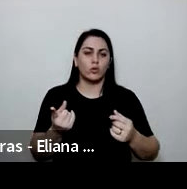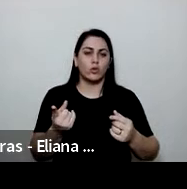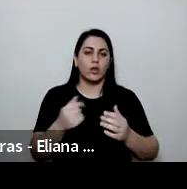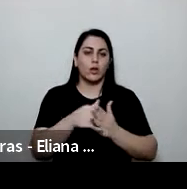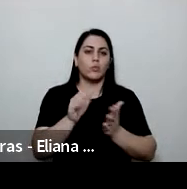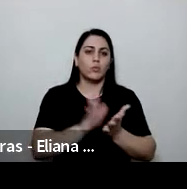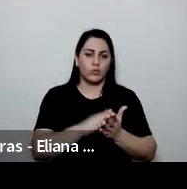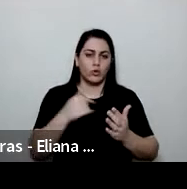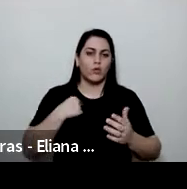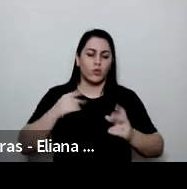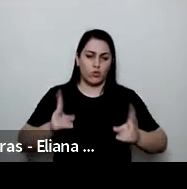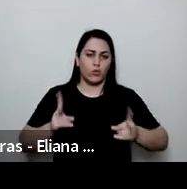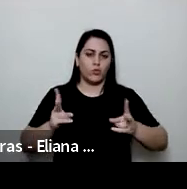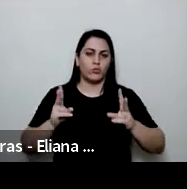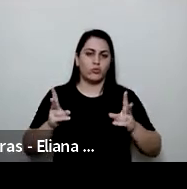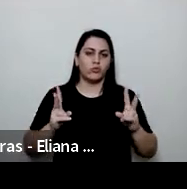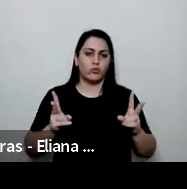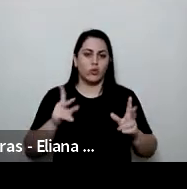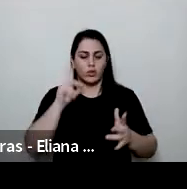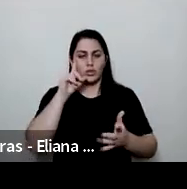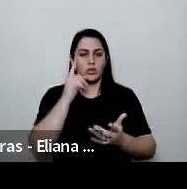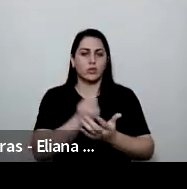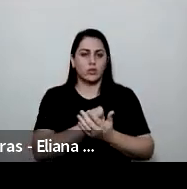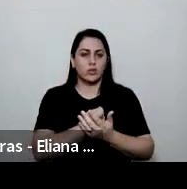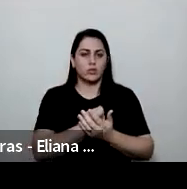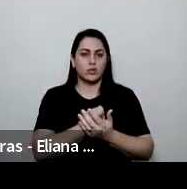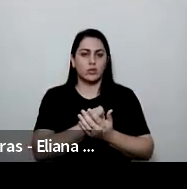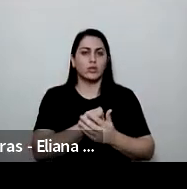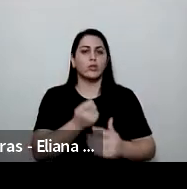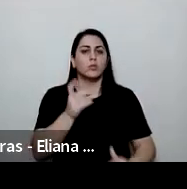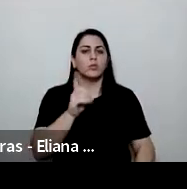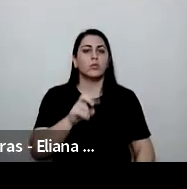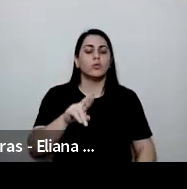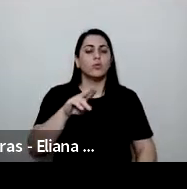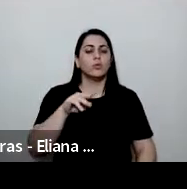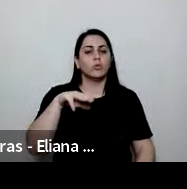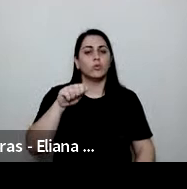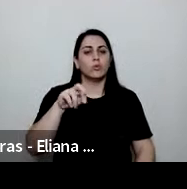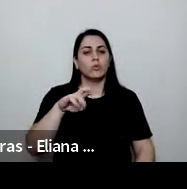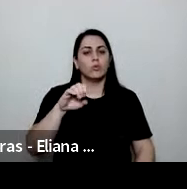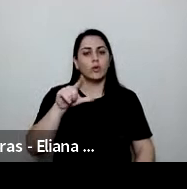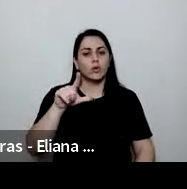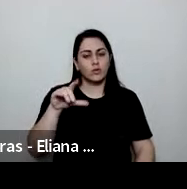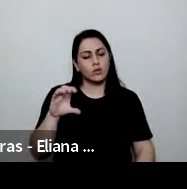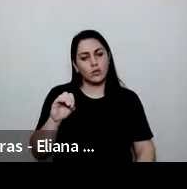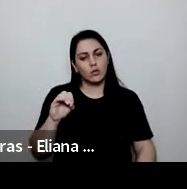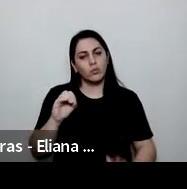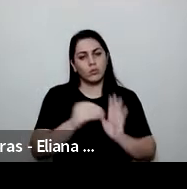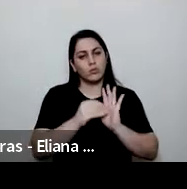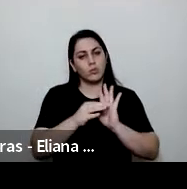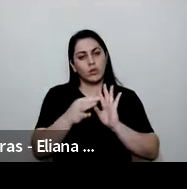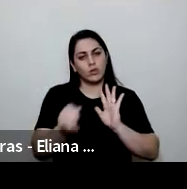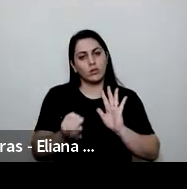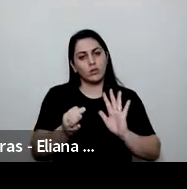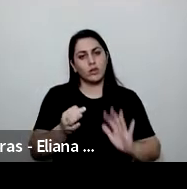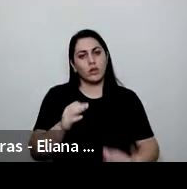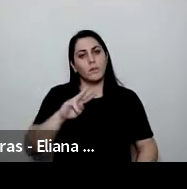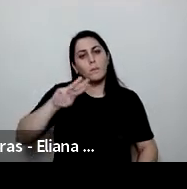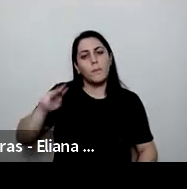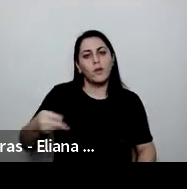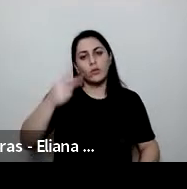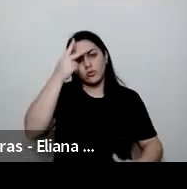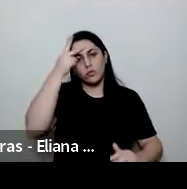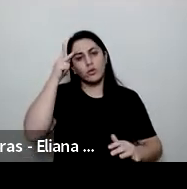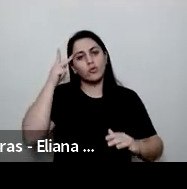o patamar é orientado pelo Doutor Marcelo elas ciclistas estão para aparecer milhões de pessoas potencialmente